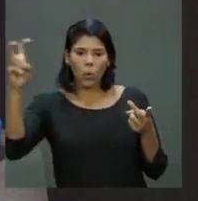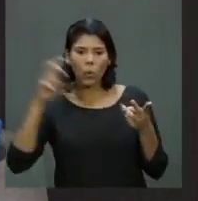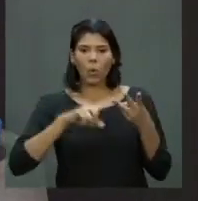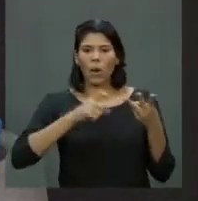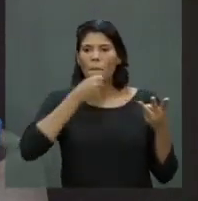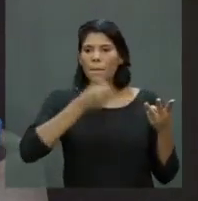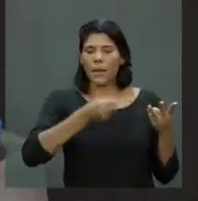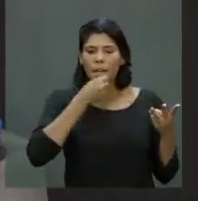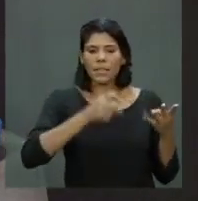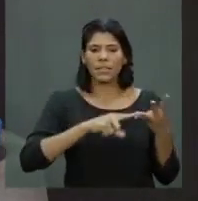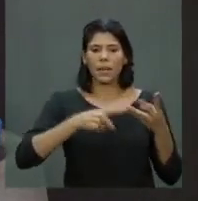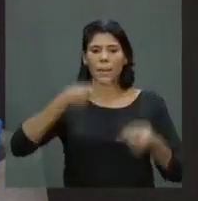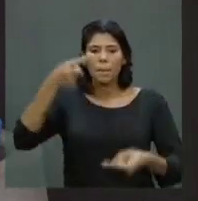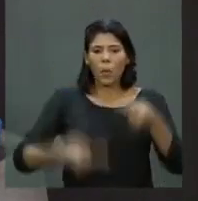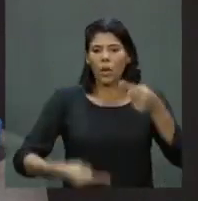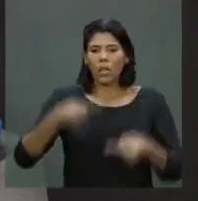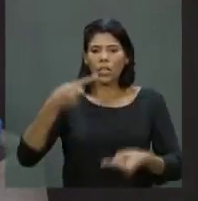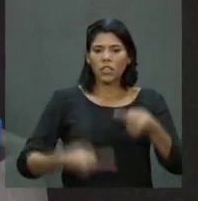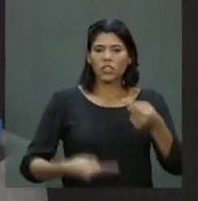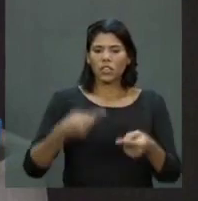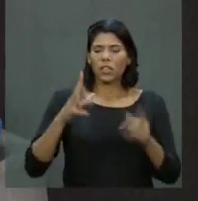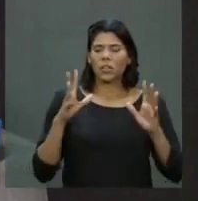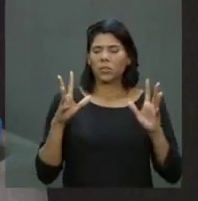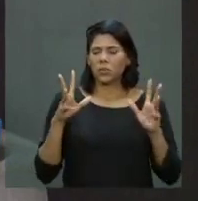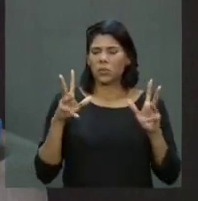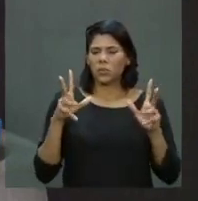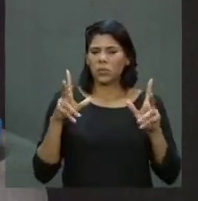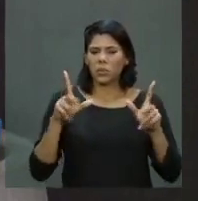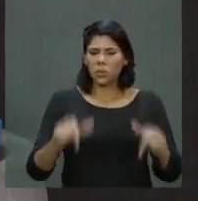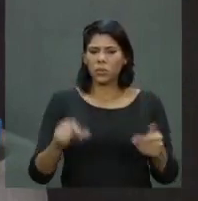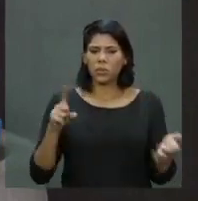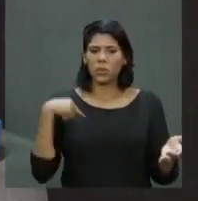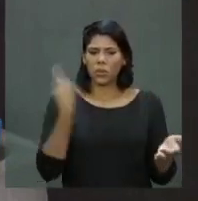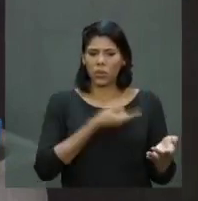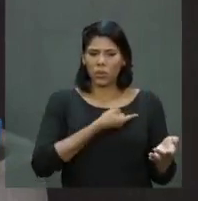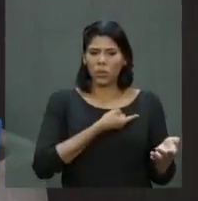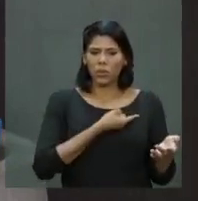a política, em todas as instâncias da sociedade, nós